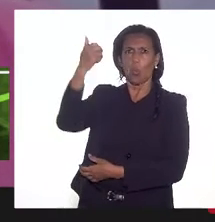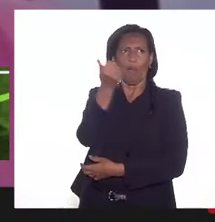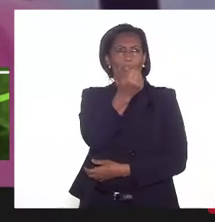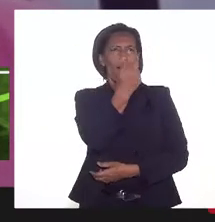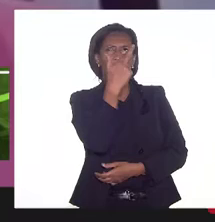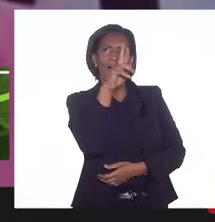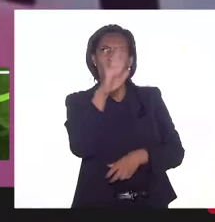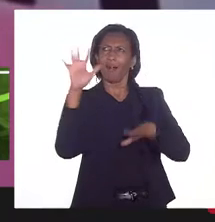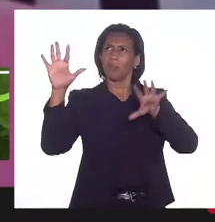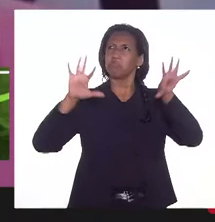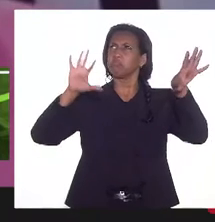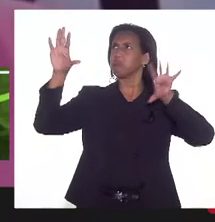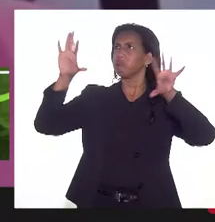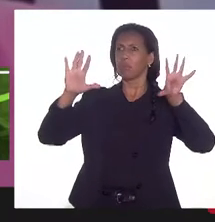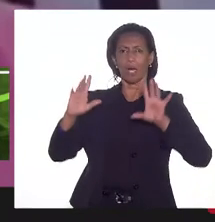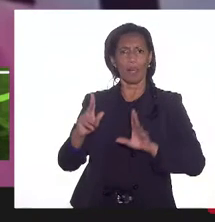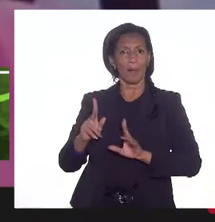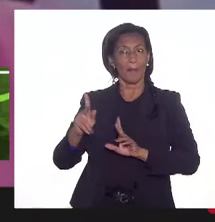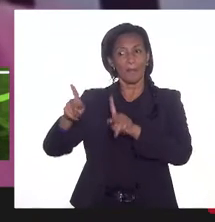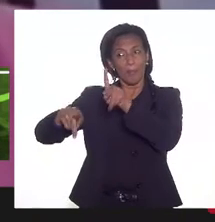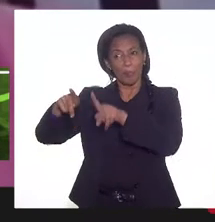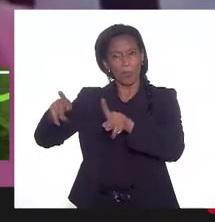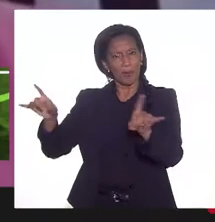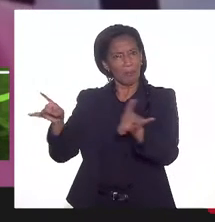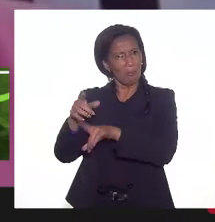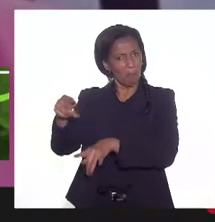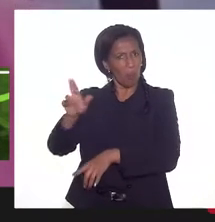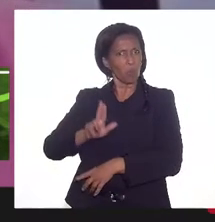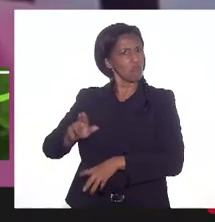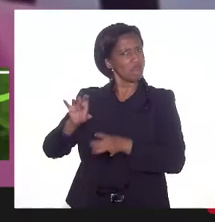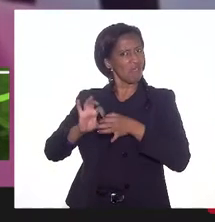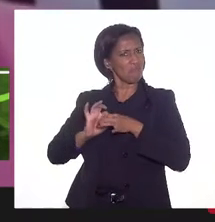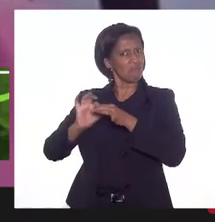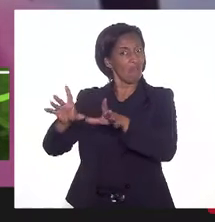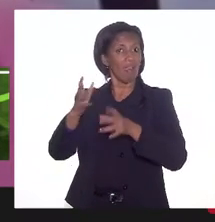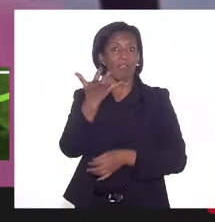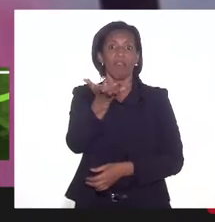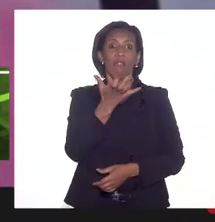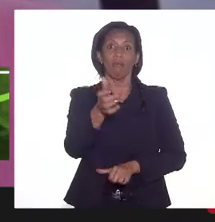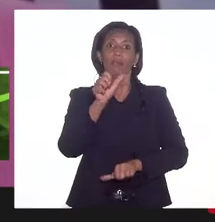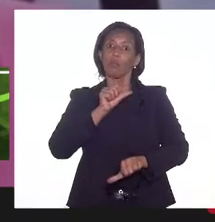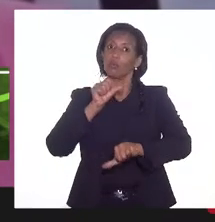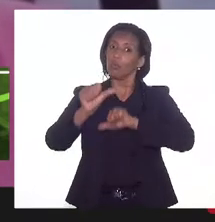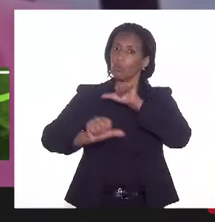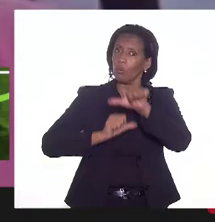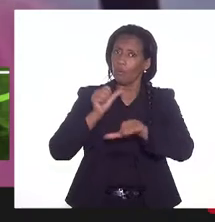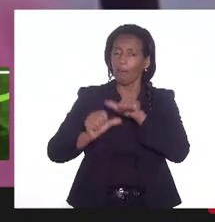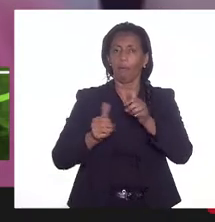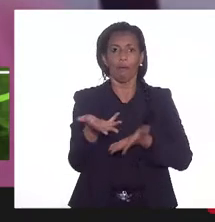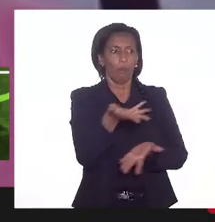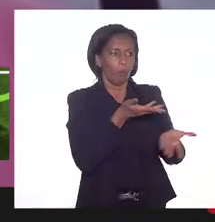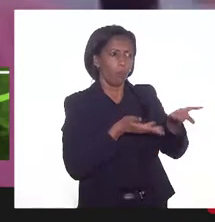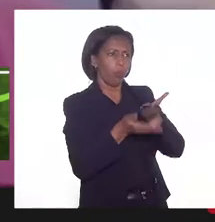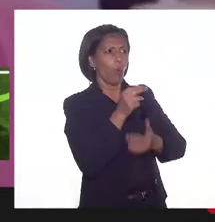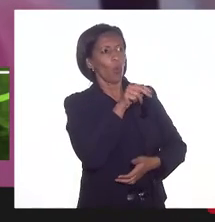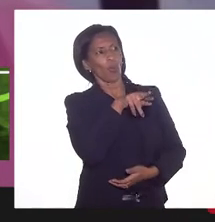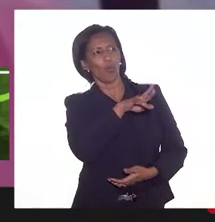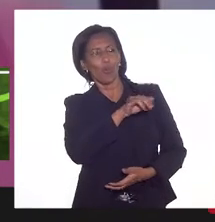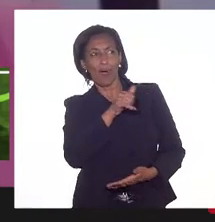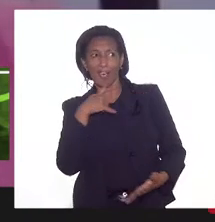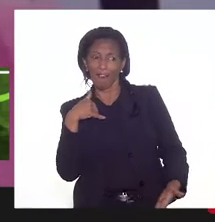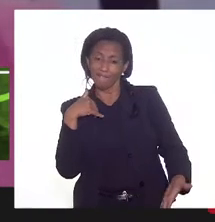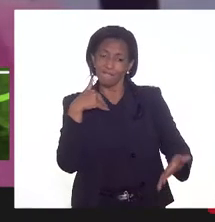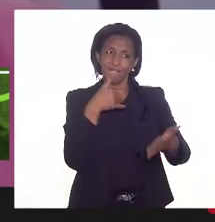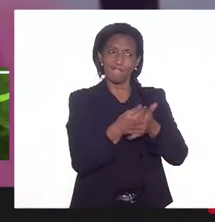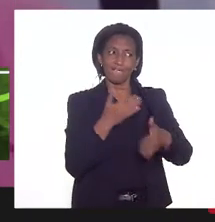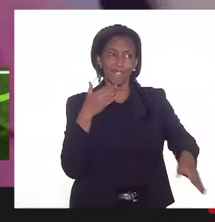-condicionado para a população usar então a gente quer trocar a gente quer participar o ERG nós vamos chegar